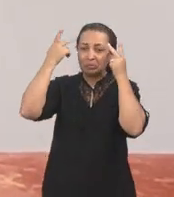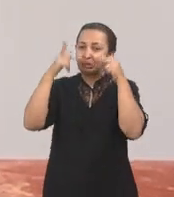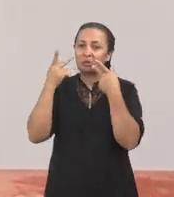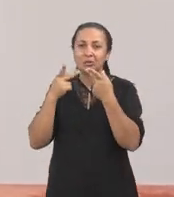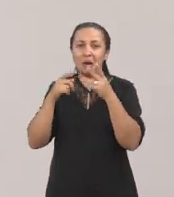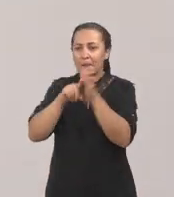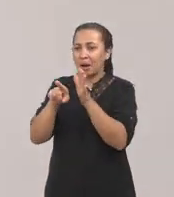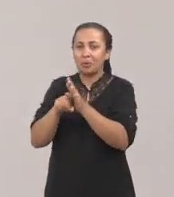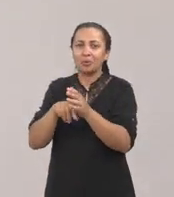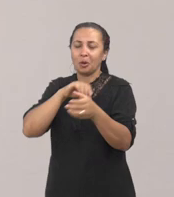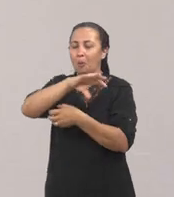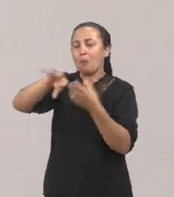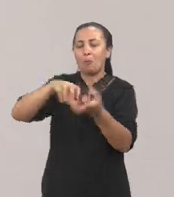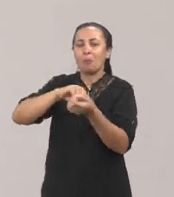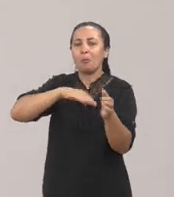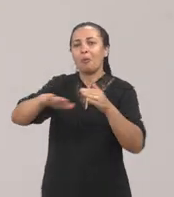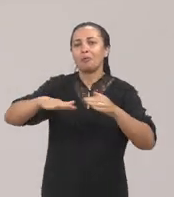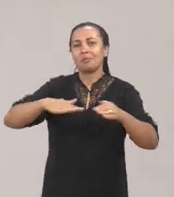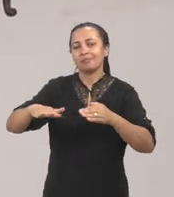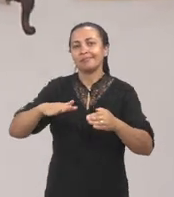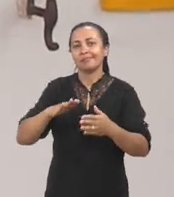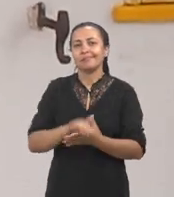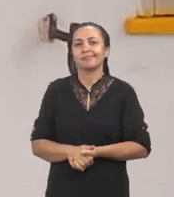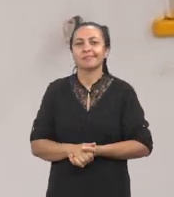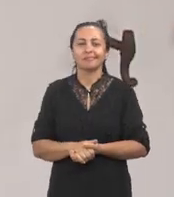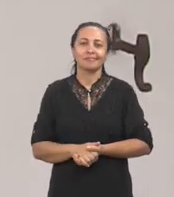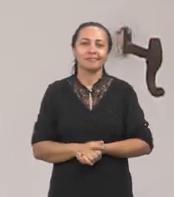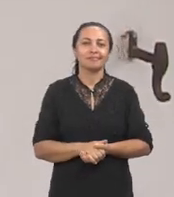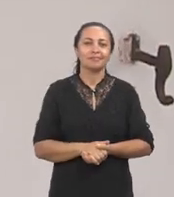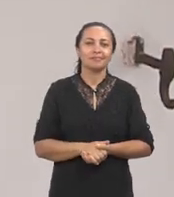que mudam são as perguntas